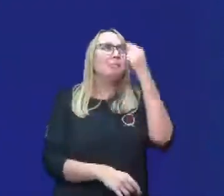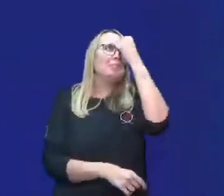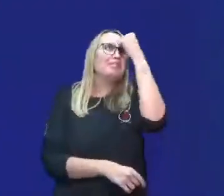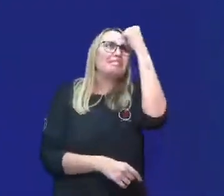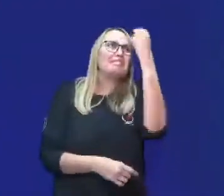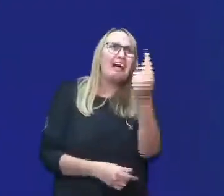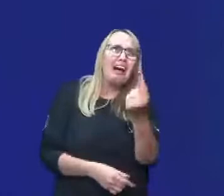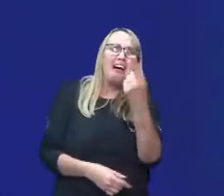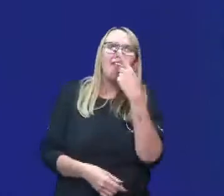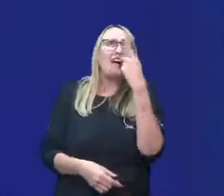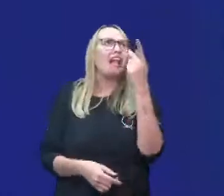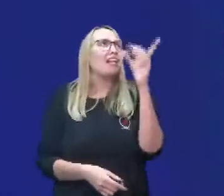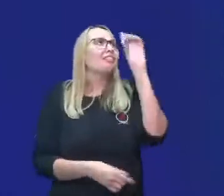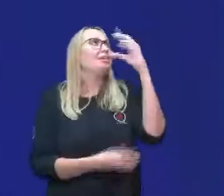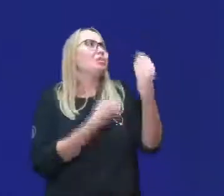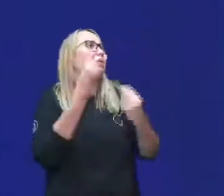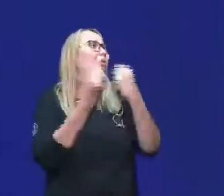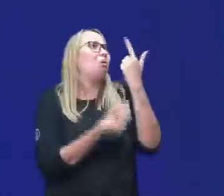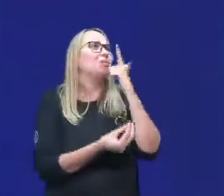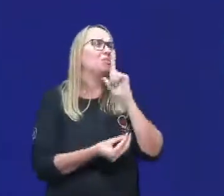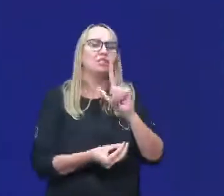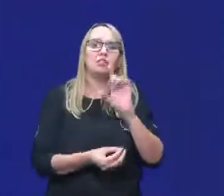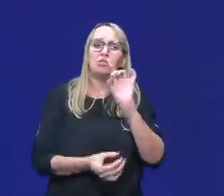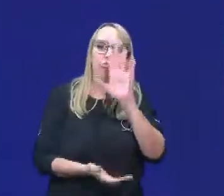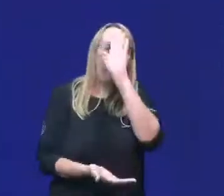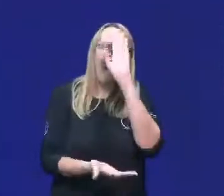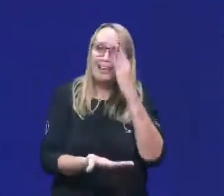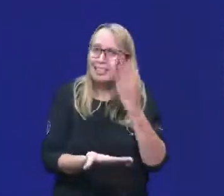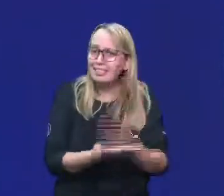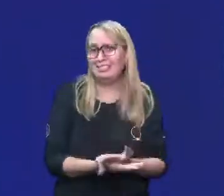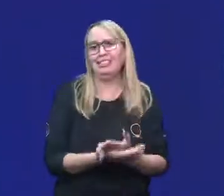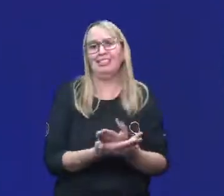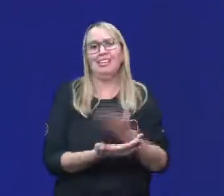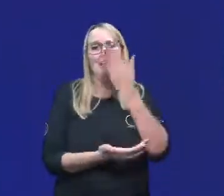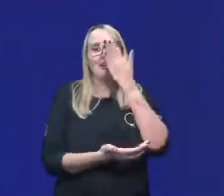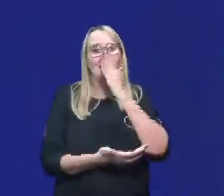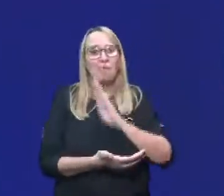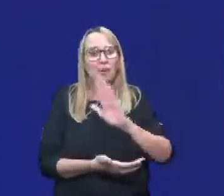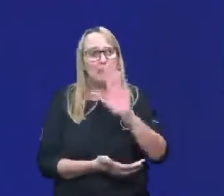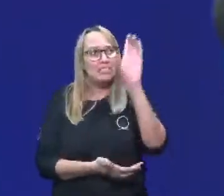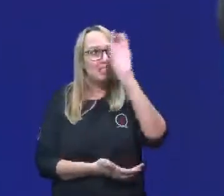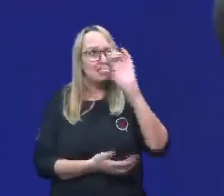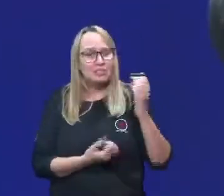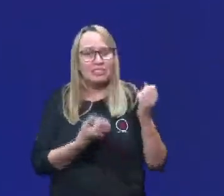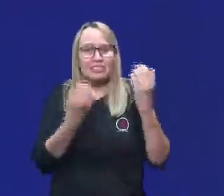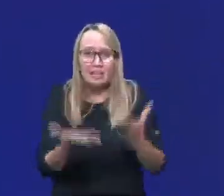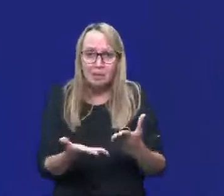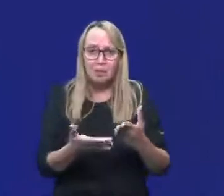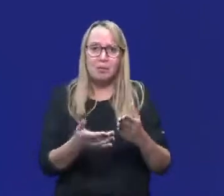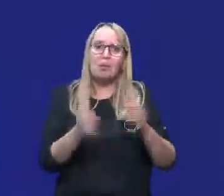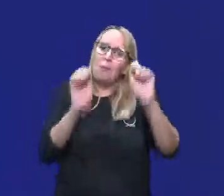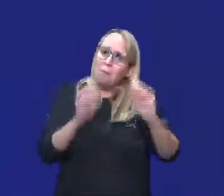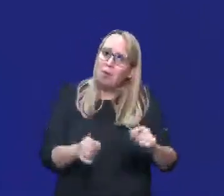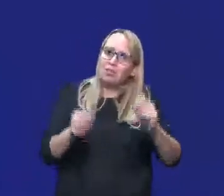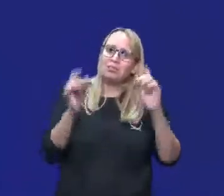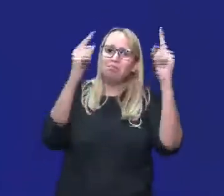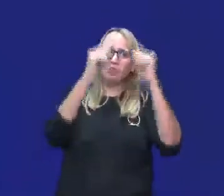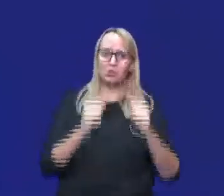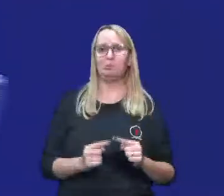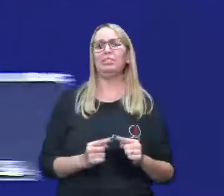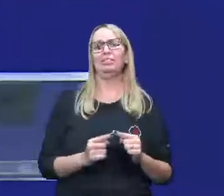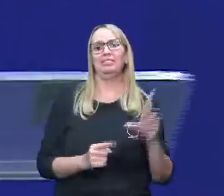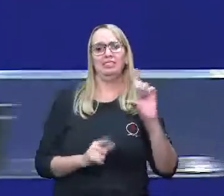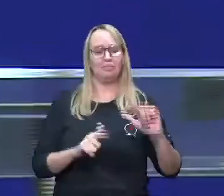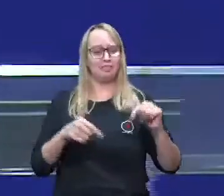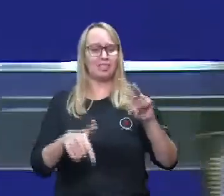para de dizer para Deus como vai ser. Só acredite que quem deu a promessa é fiel para cumpri-la. Pronto, Deus vai fazer.